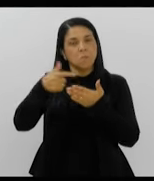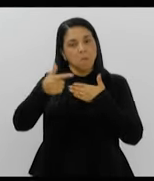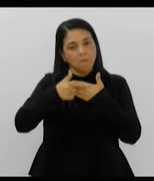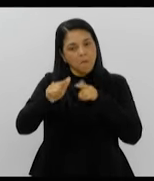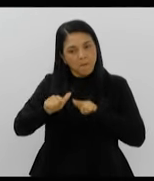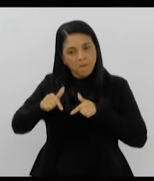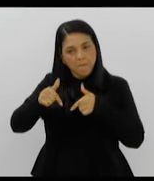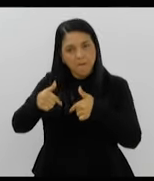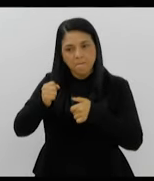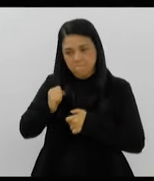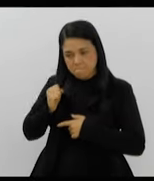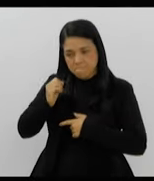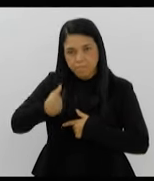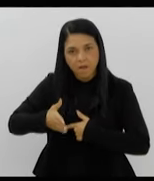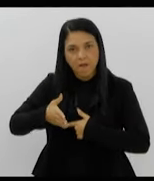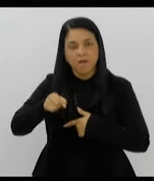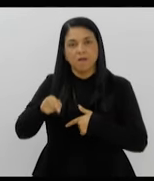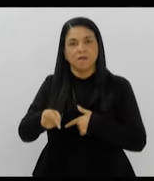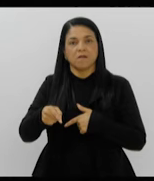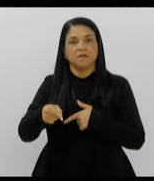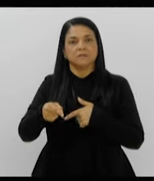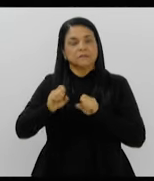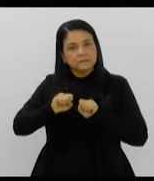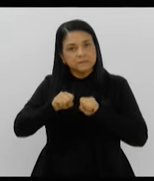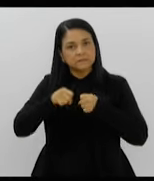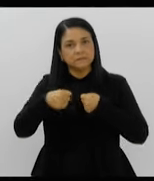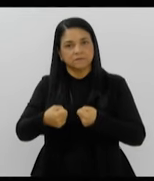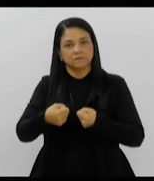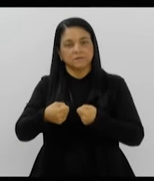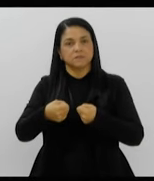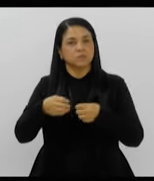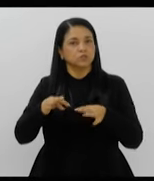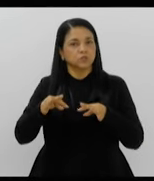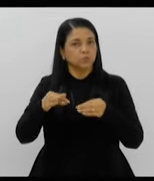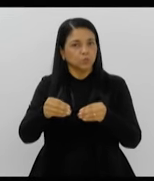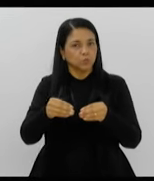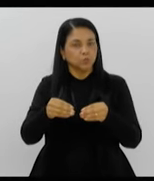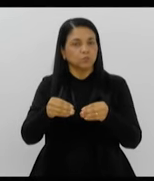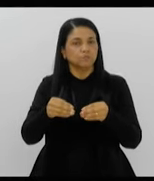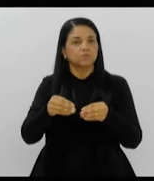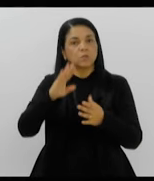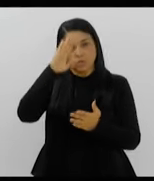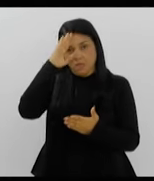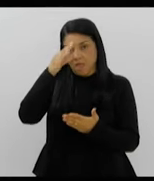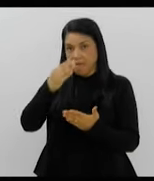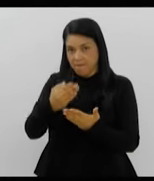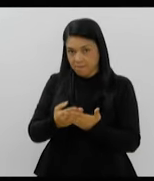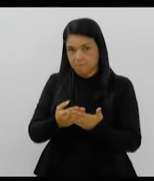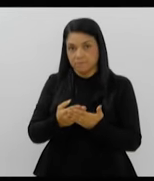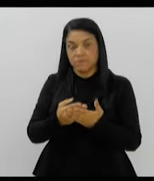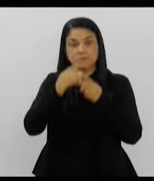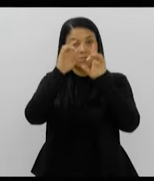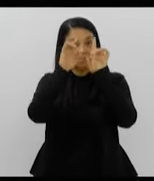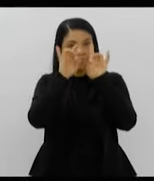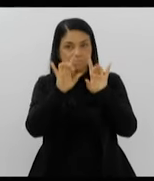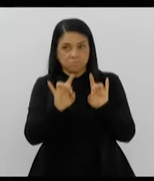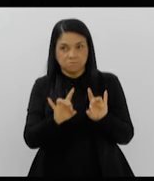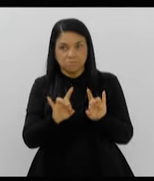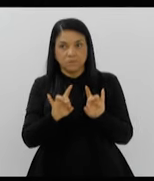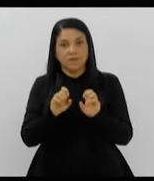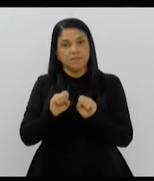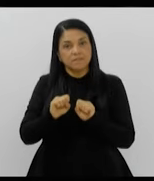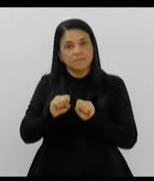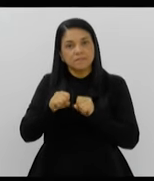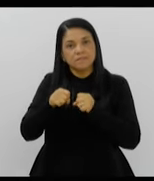máximo empenho e intensidade em defesa de tudo aquilo que a gente acredita, em especial aqui uma